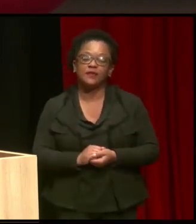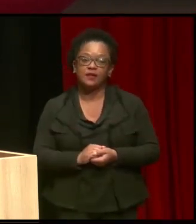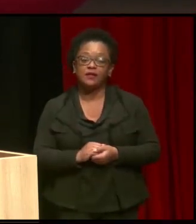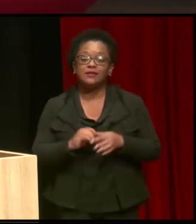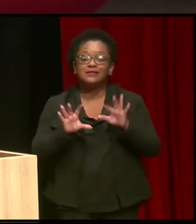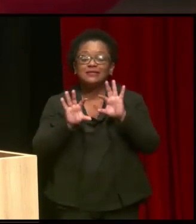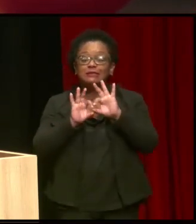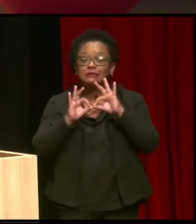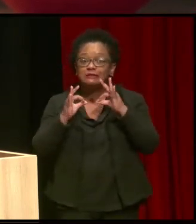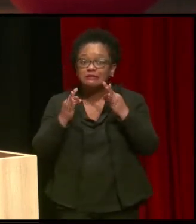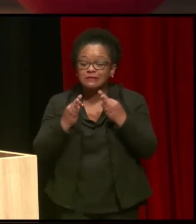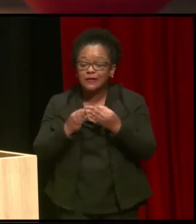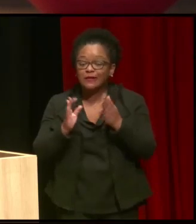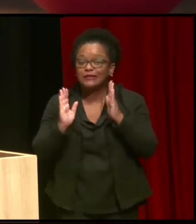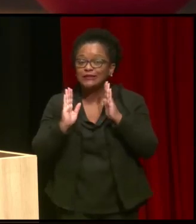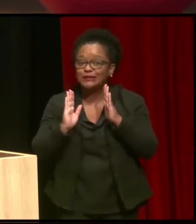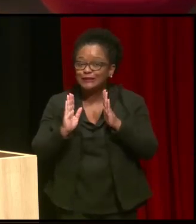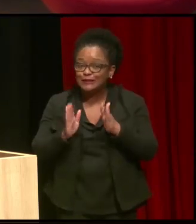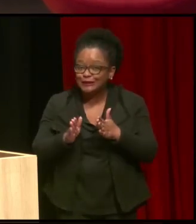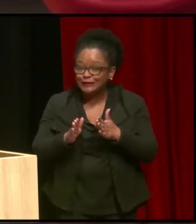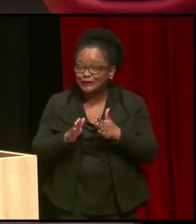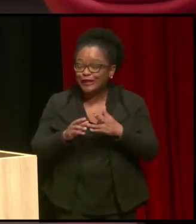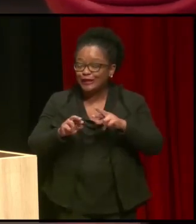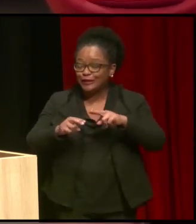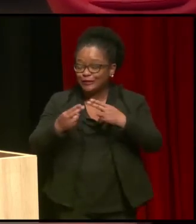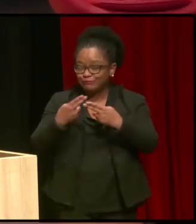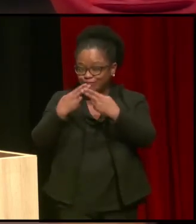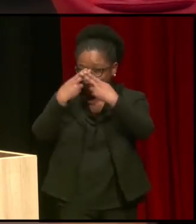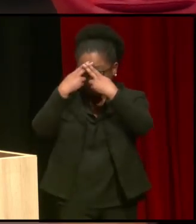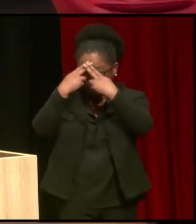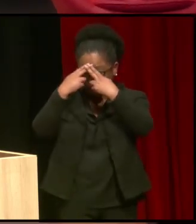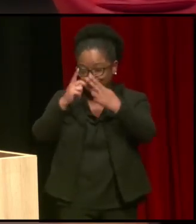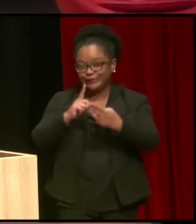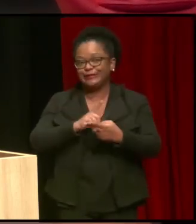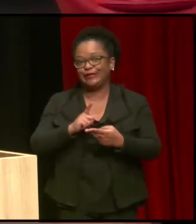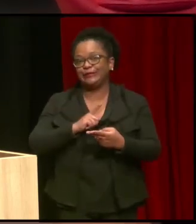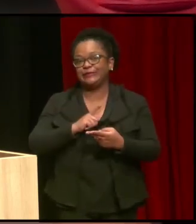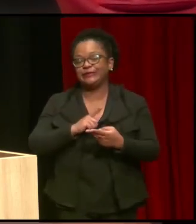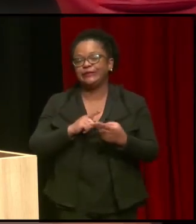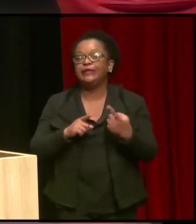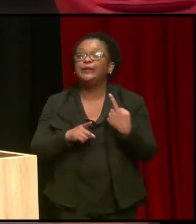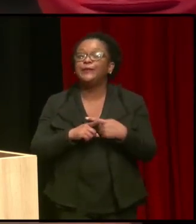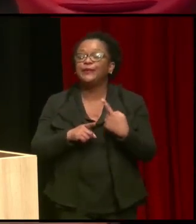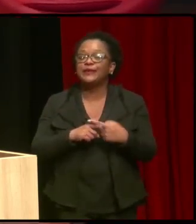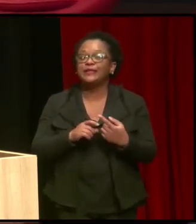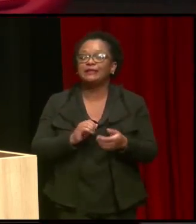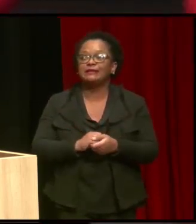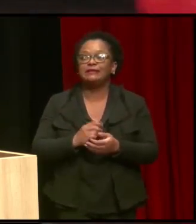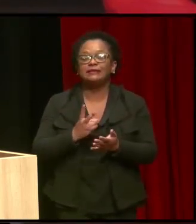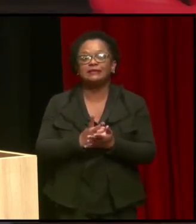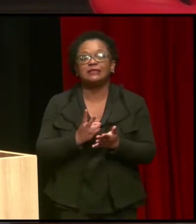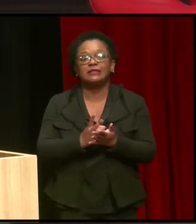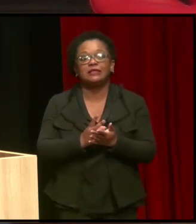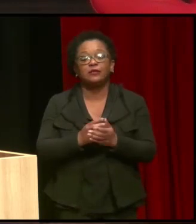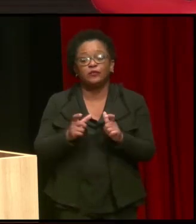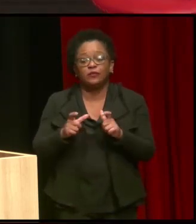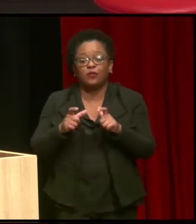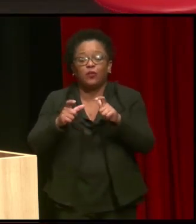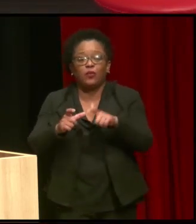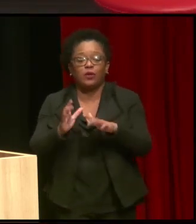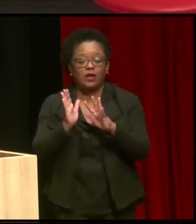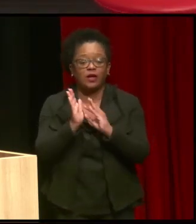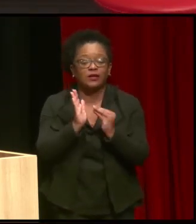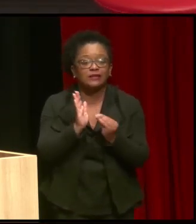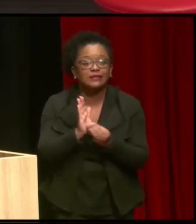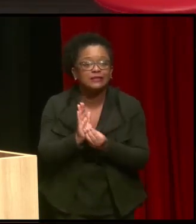famílias passaram por muitas decepções. Por que decepção, gente? Porque no último lugar do mundo que eu esperava que ninguém me recebesse